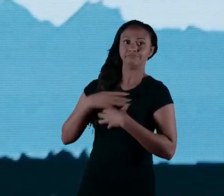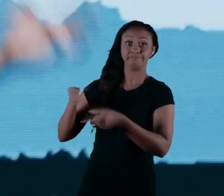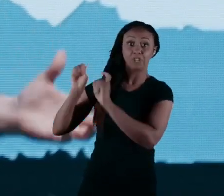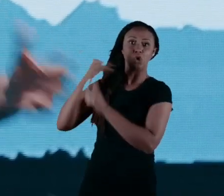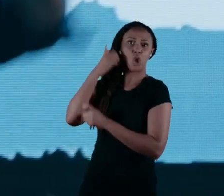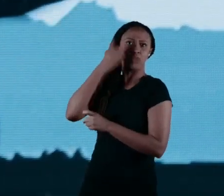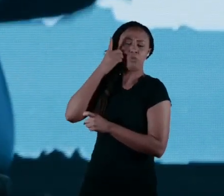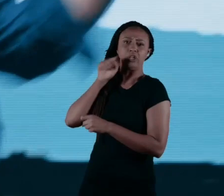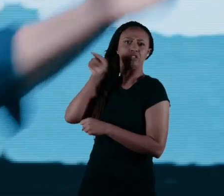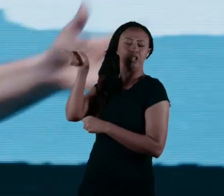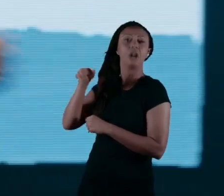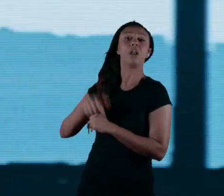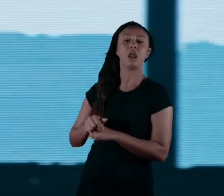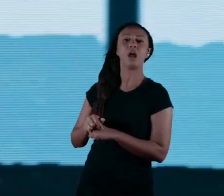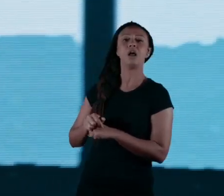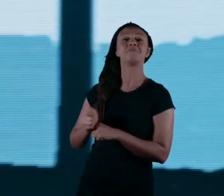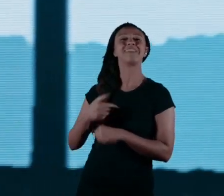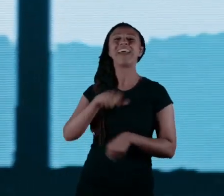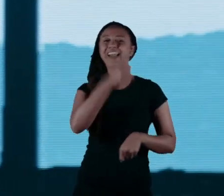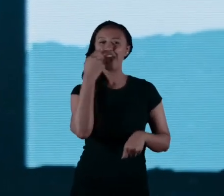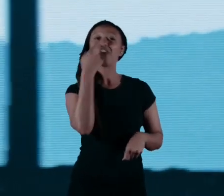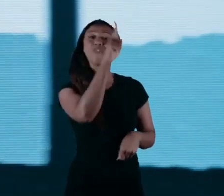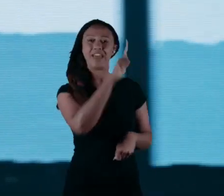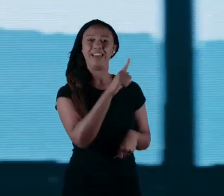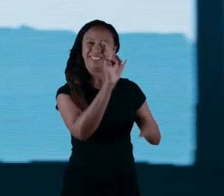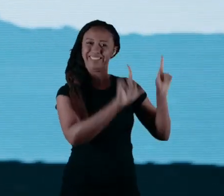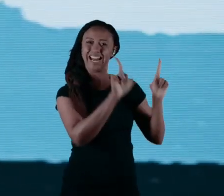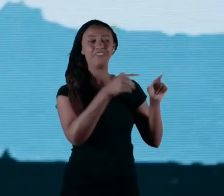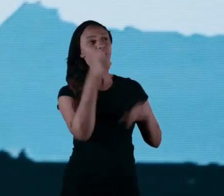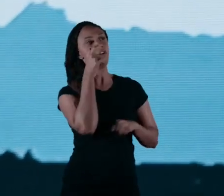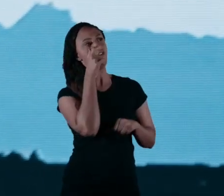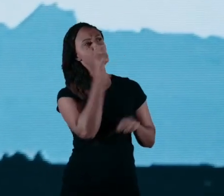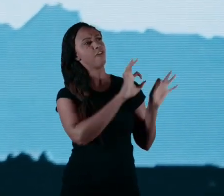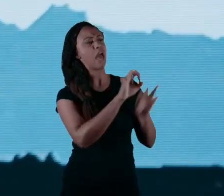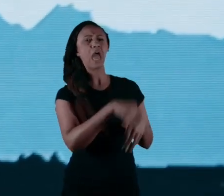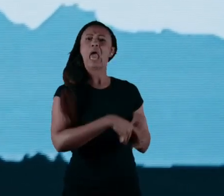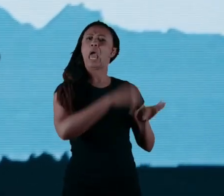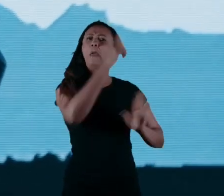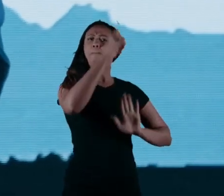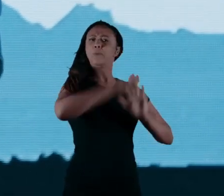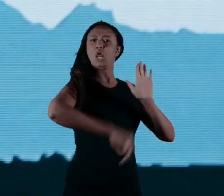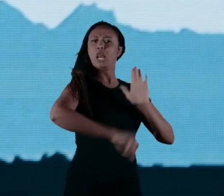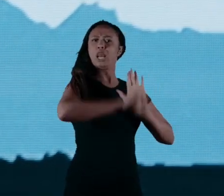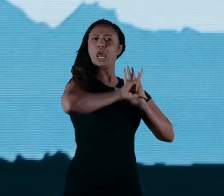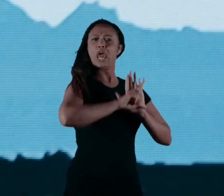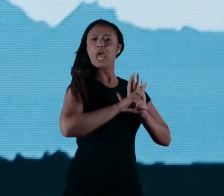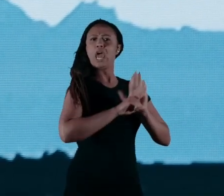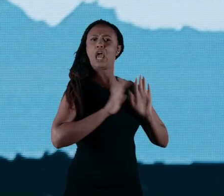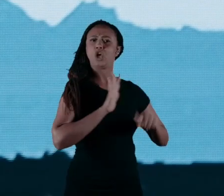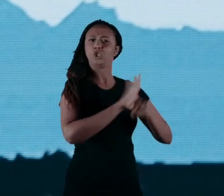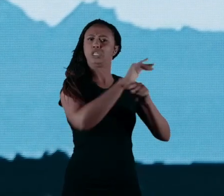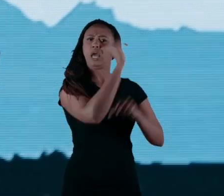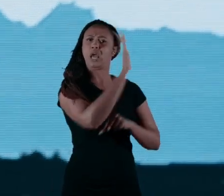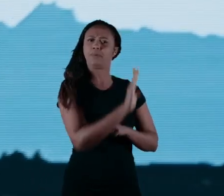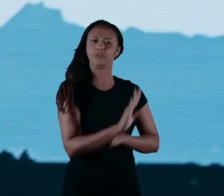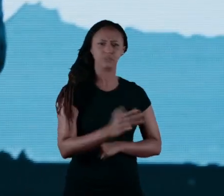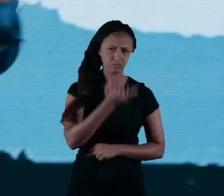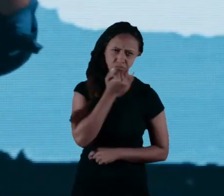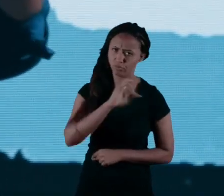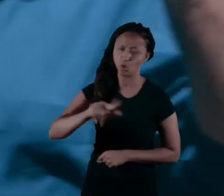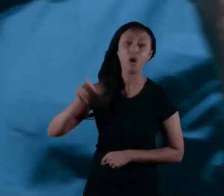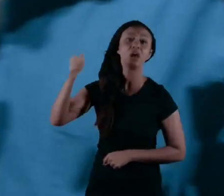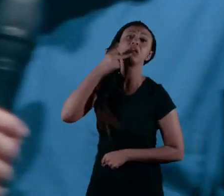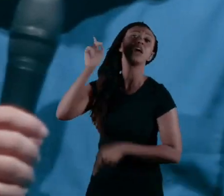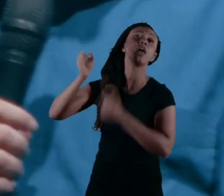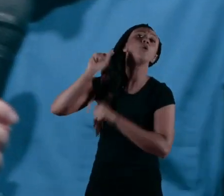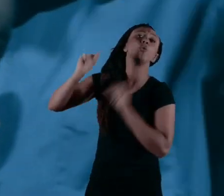deputados conversando, a gente vê pela televisão, fala: eles estão falando de projetos para o Brasil. Não, estão falando de